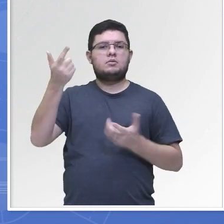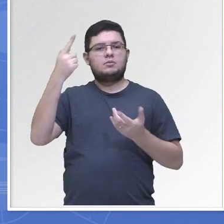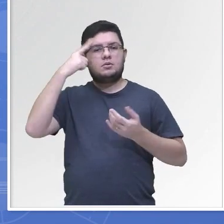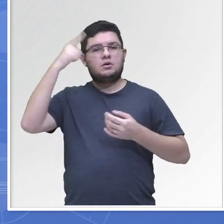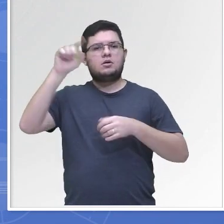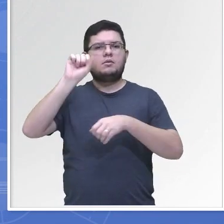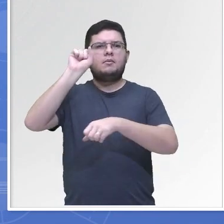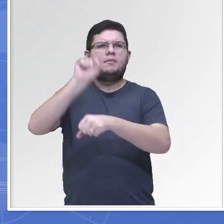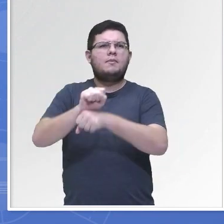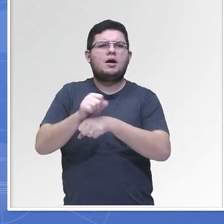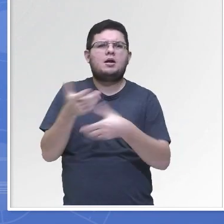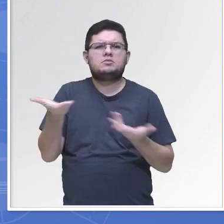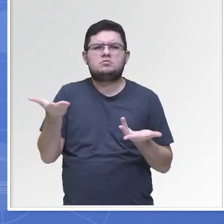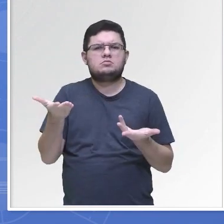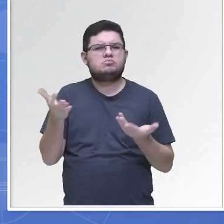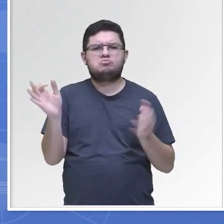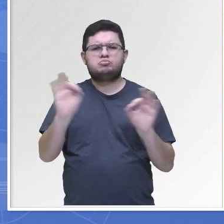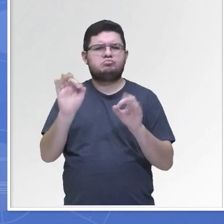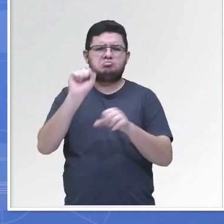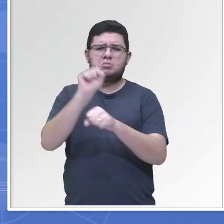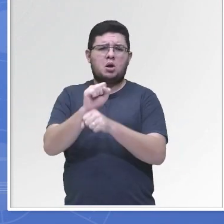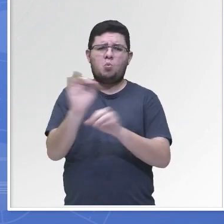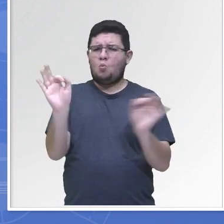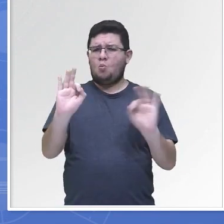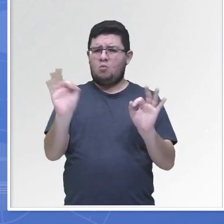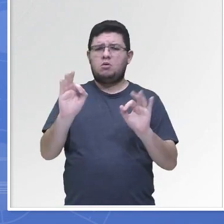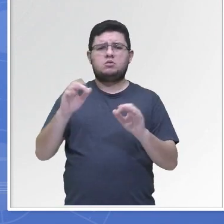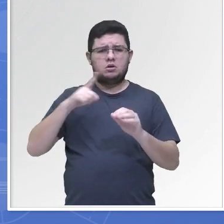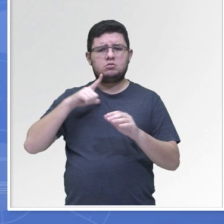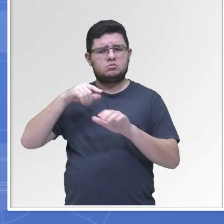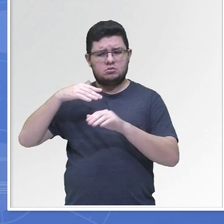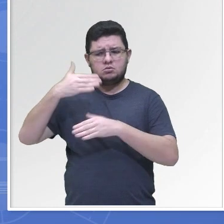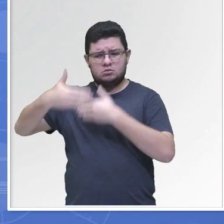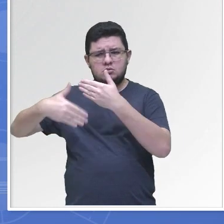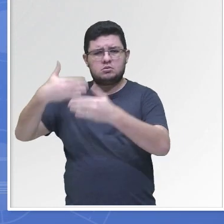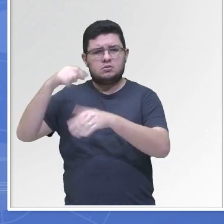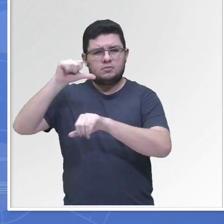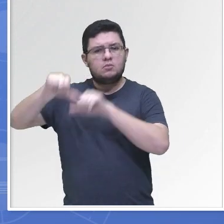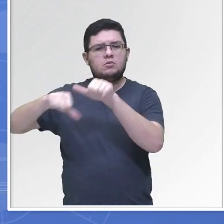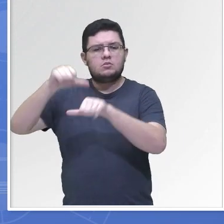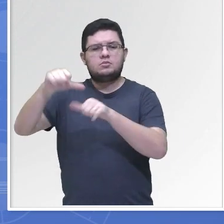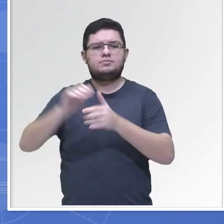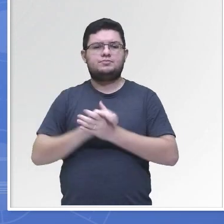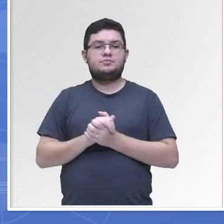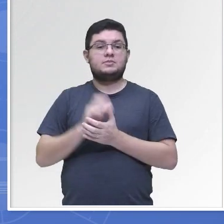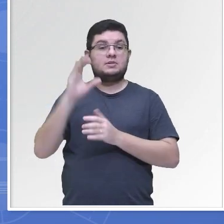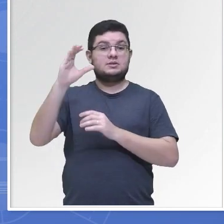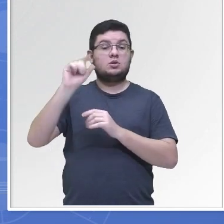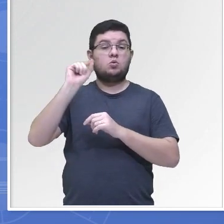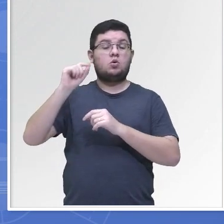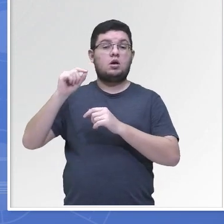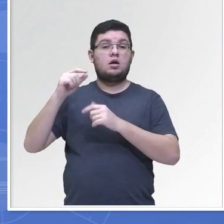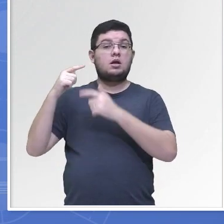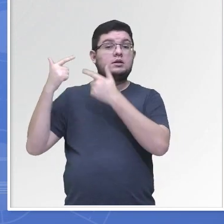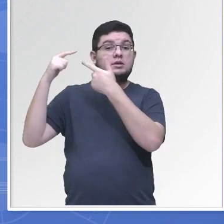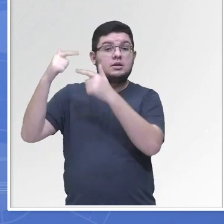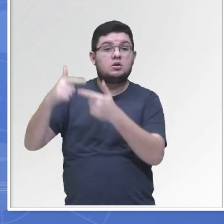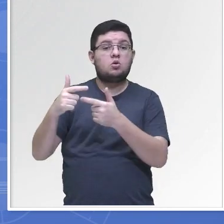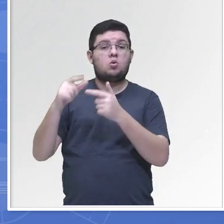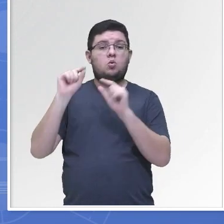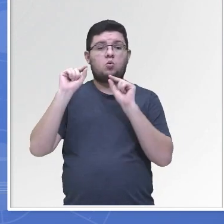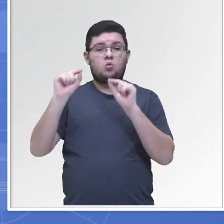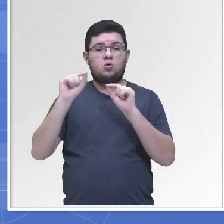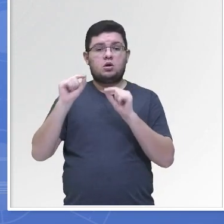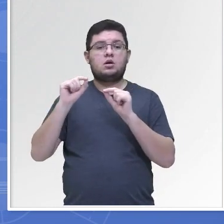B também a gente já elimina. C, tradicional, com a manutenção da escravidão nos engenhos como forma produtiva